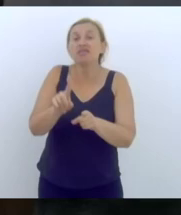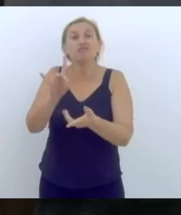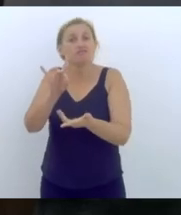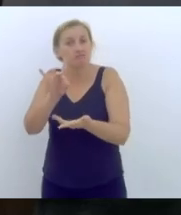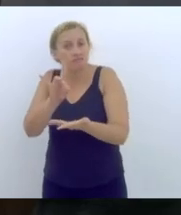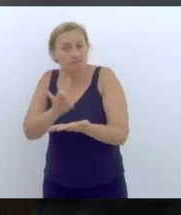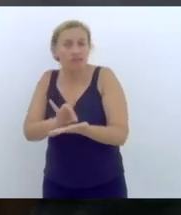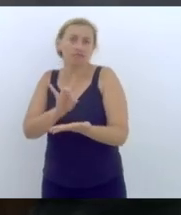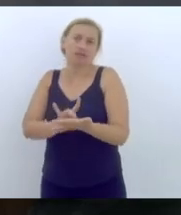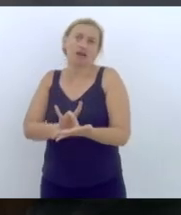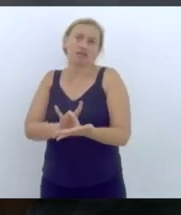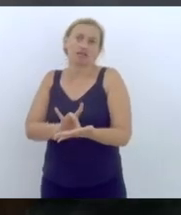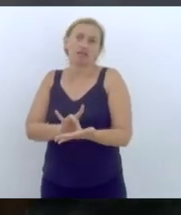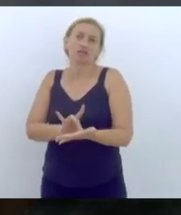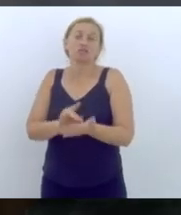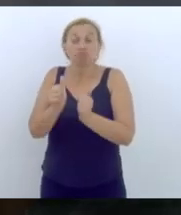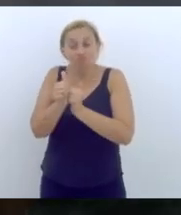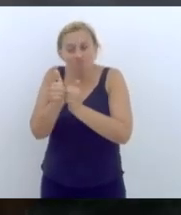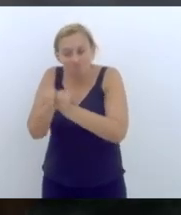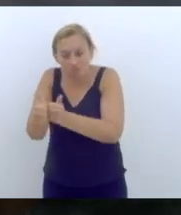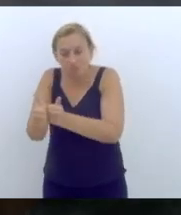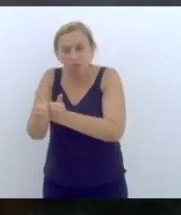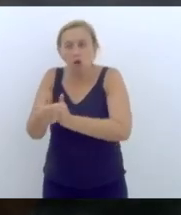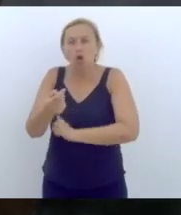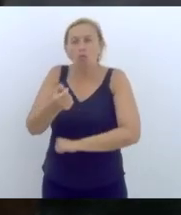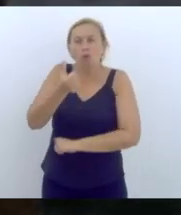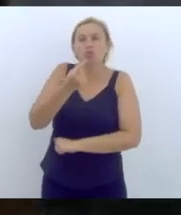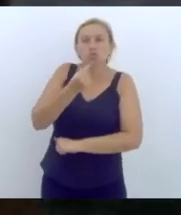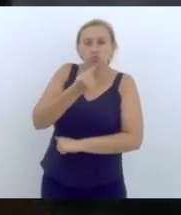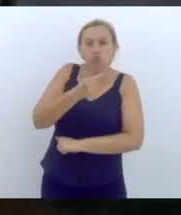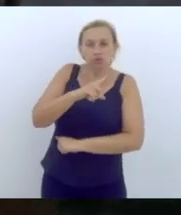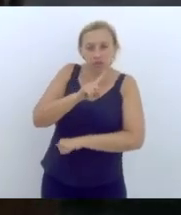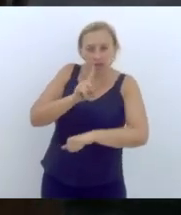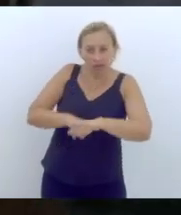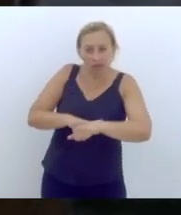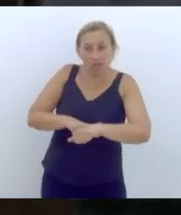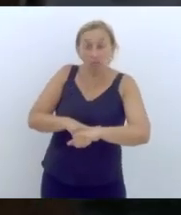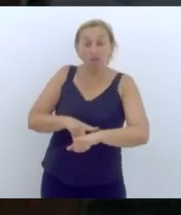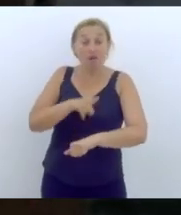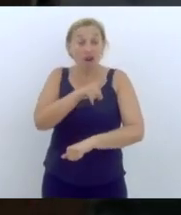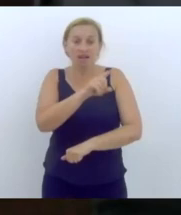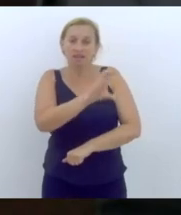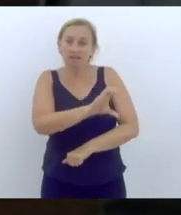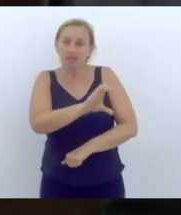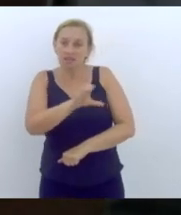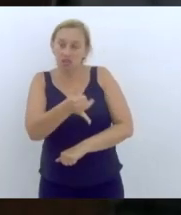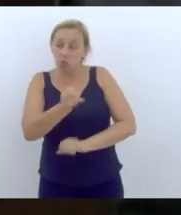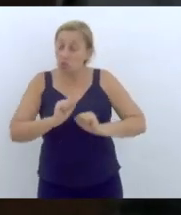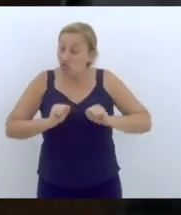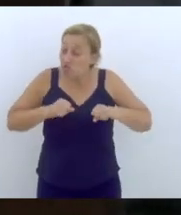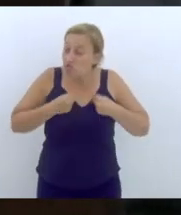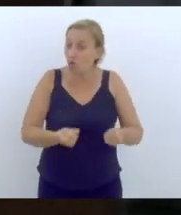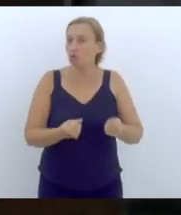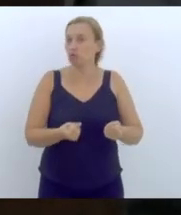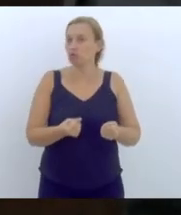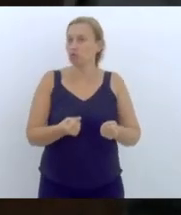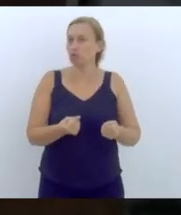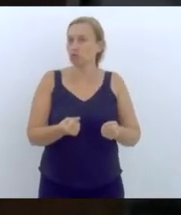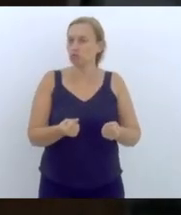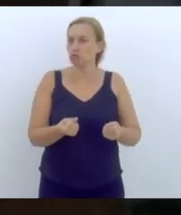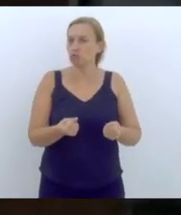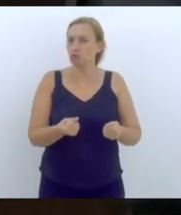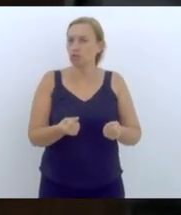verdade, e a gente tem acompanhado no pouco tempo que nós estamos lá na CCJ, o esforço